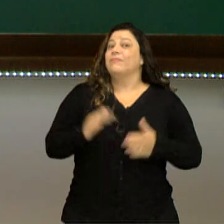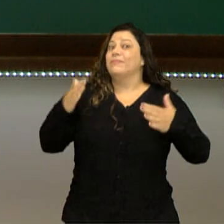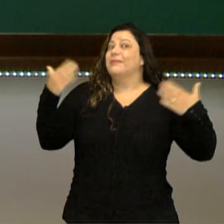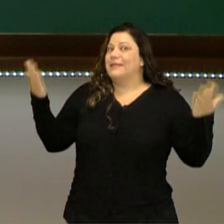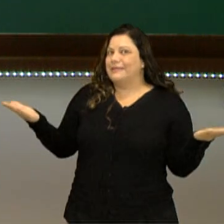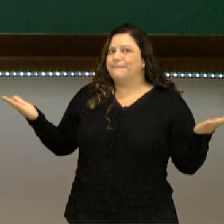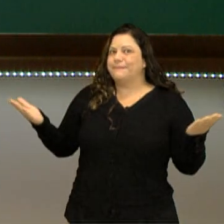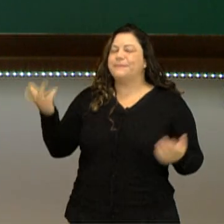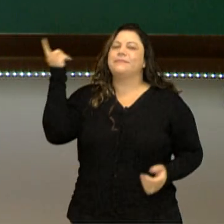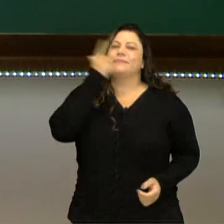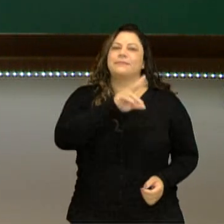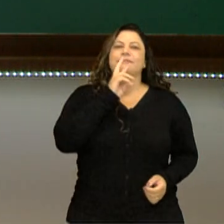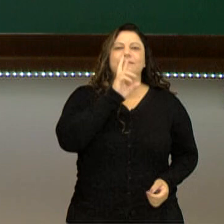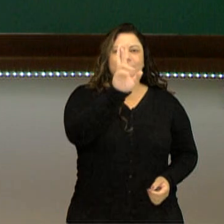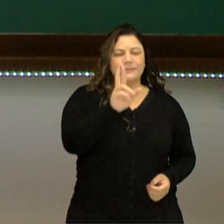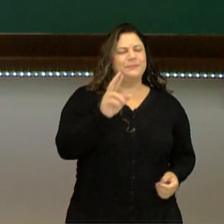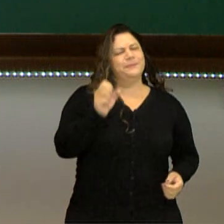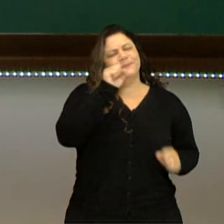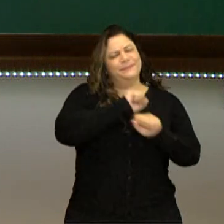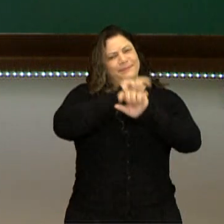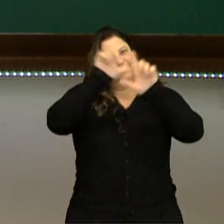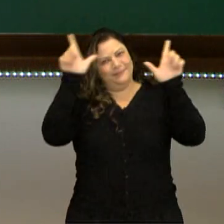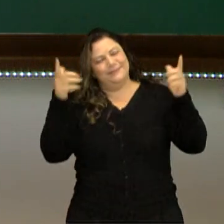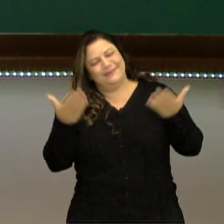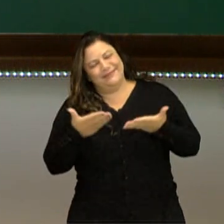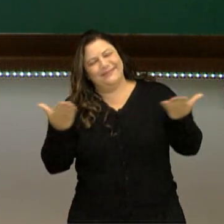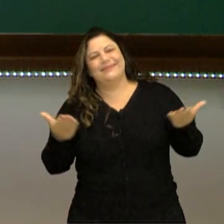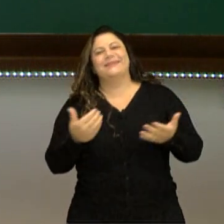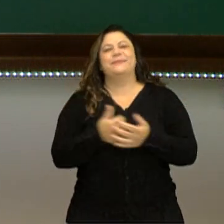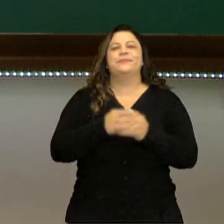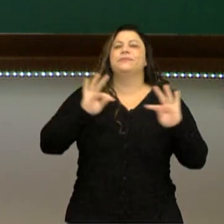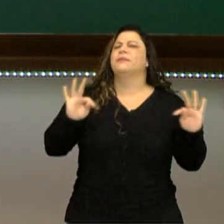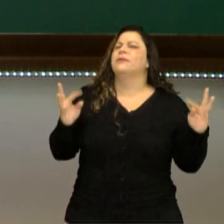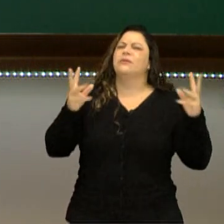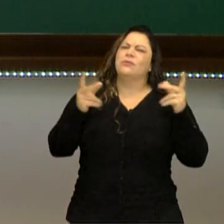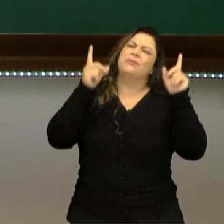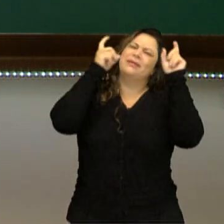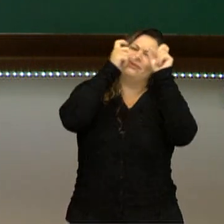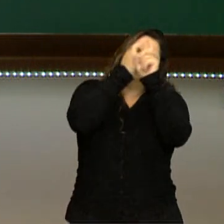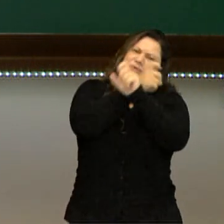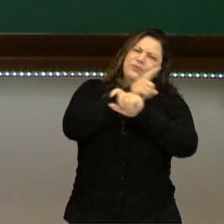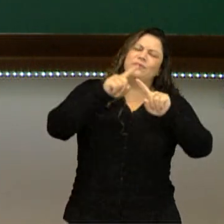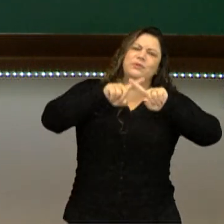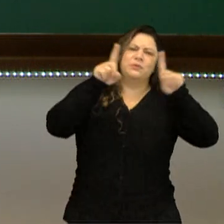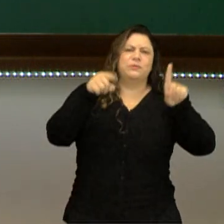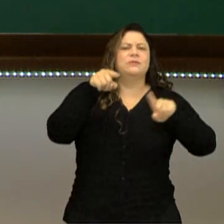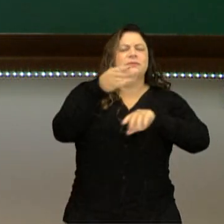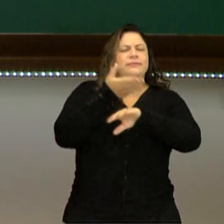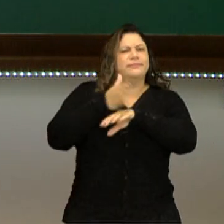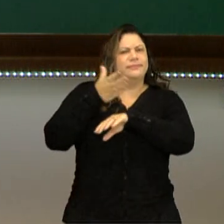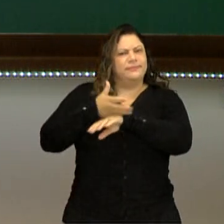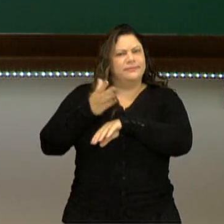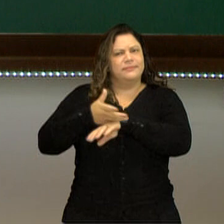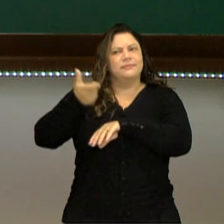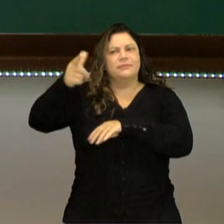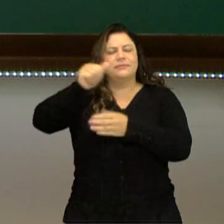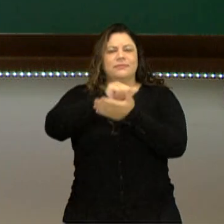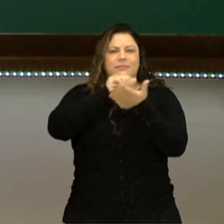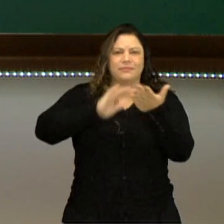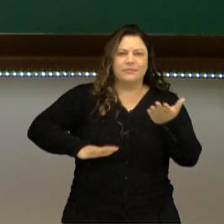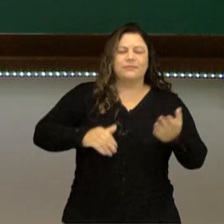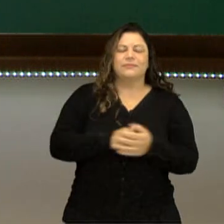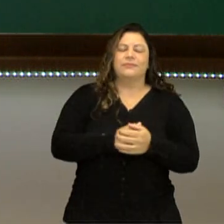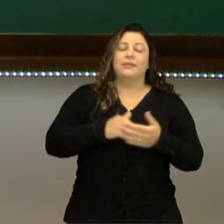E aí, galera, conseguiram resolver? Claro, né? Eu fiz toda a parte difícil, mas depois vocês vão ter que treinar outros exercícios. Peguem no